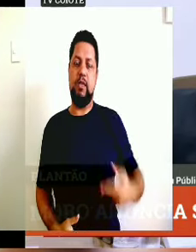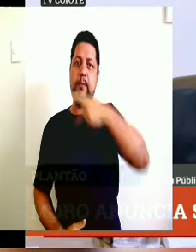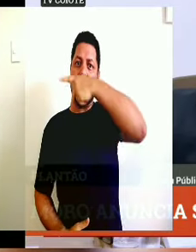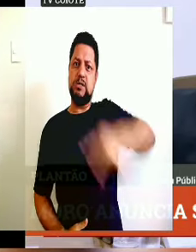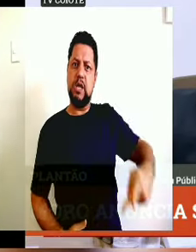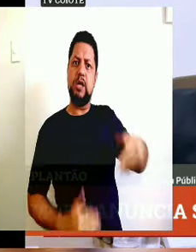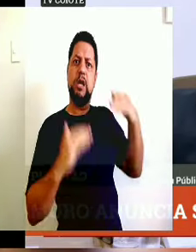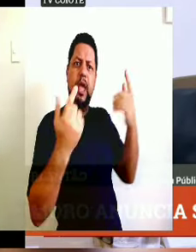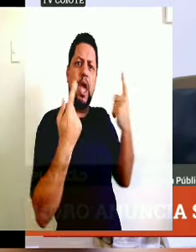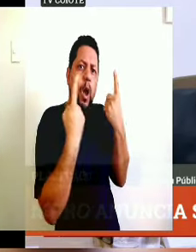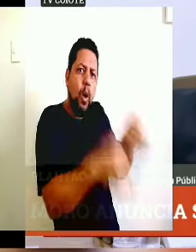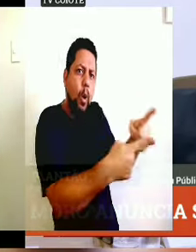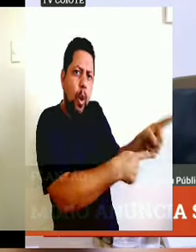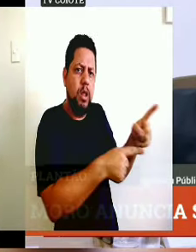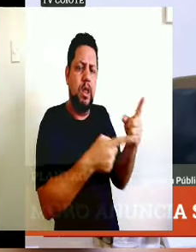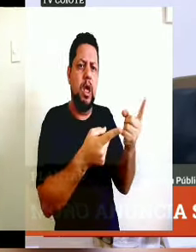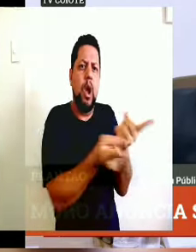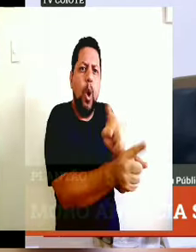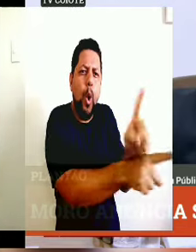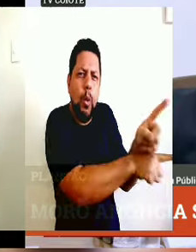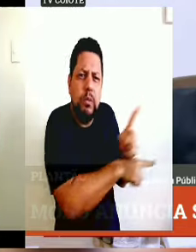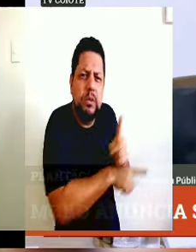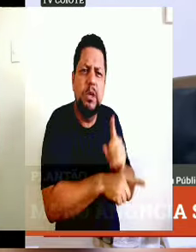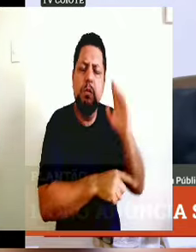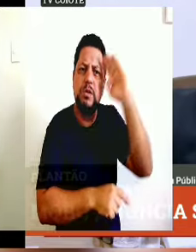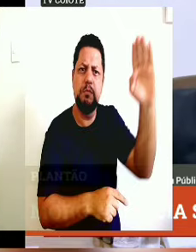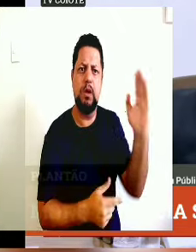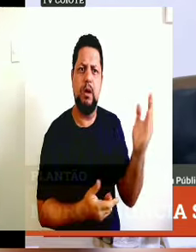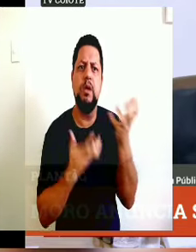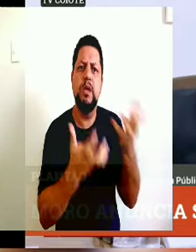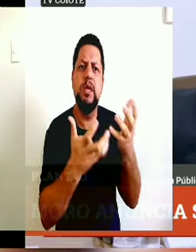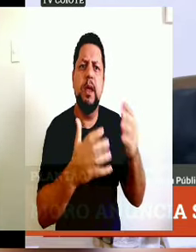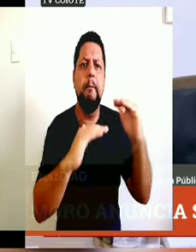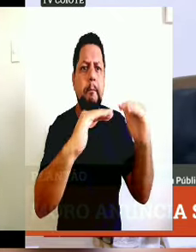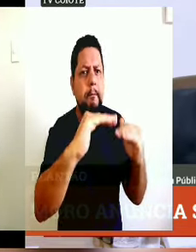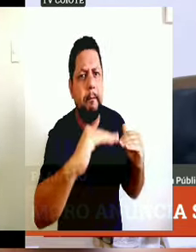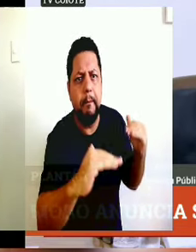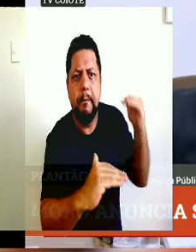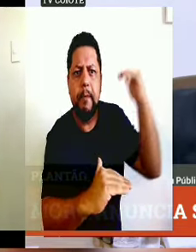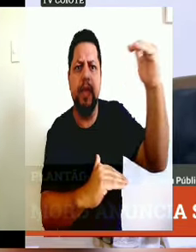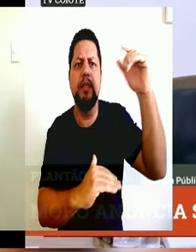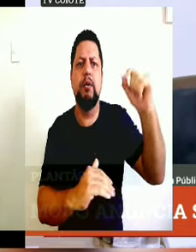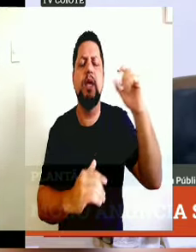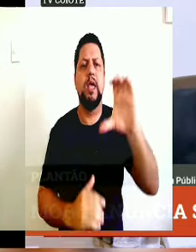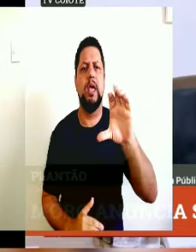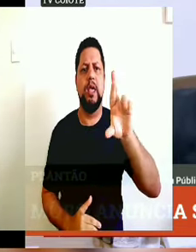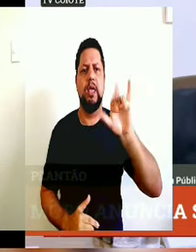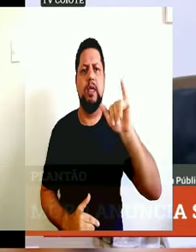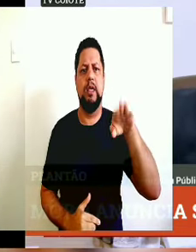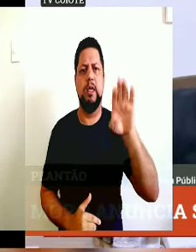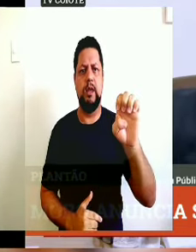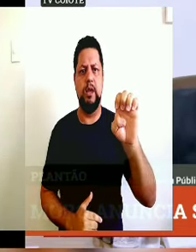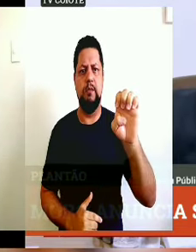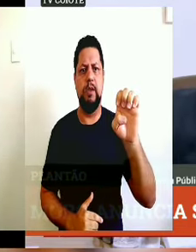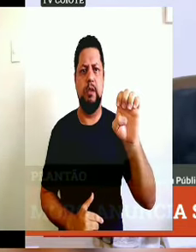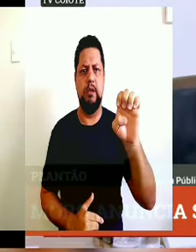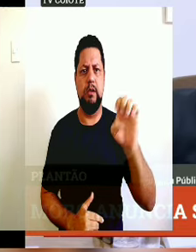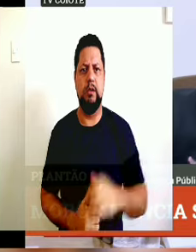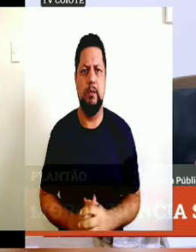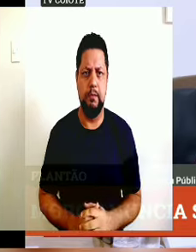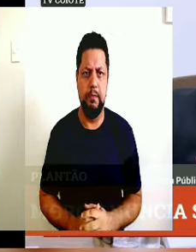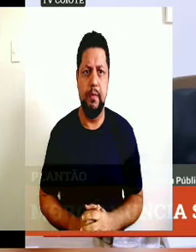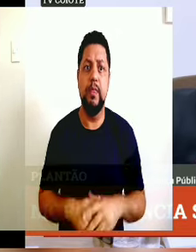né, esse maior efetividade em relação também à criminalidade violenta e ao crime organizado.